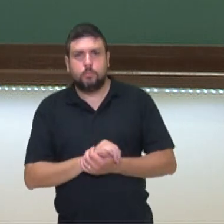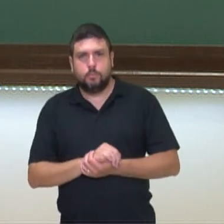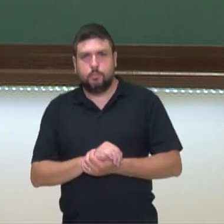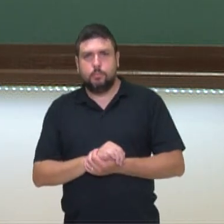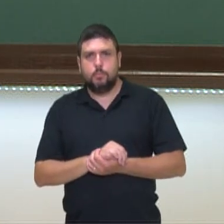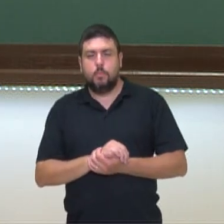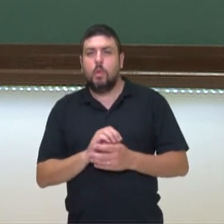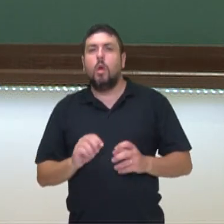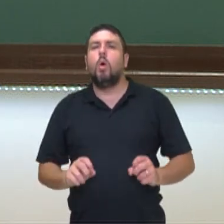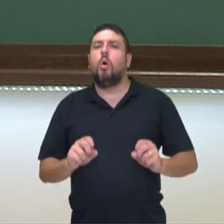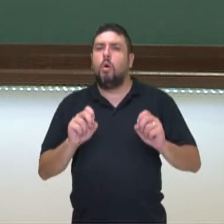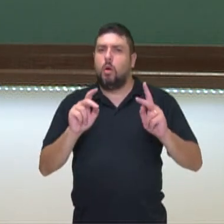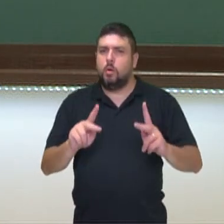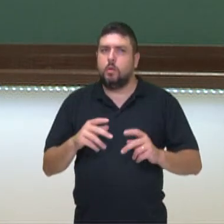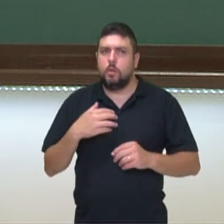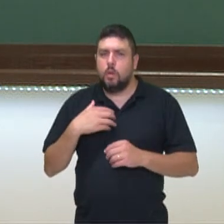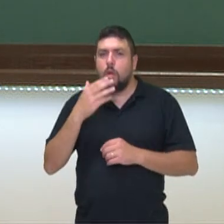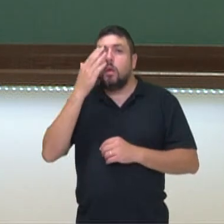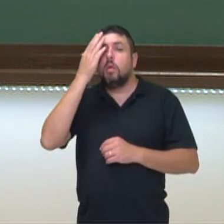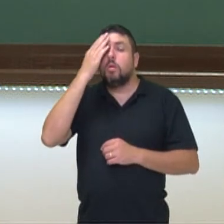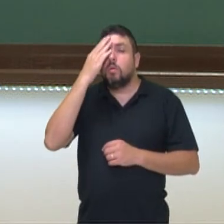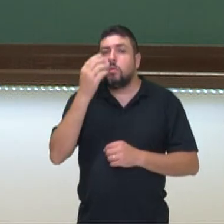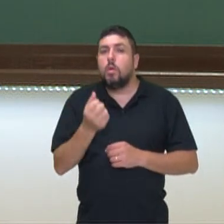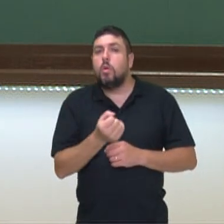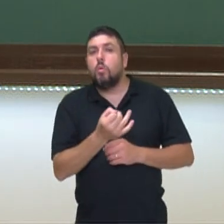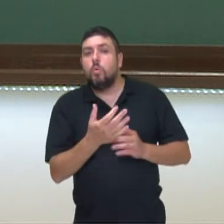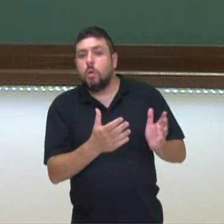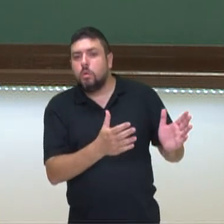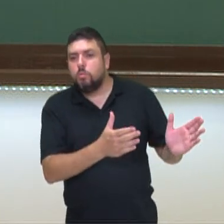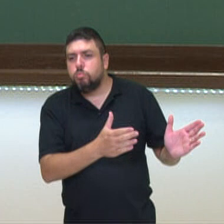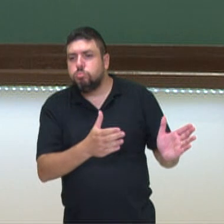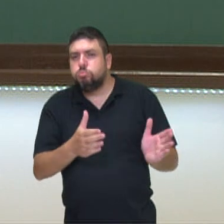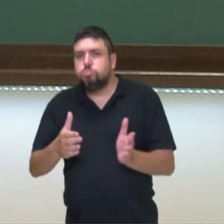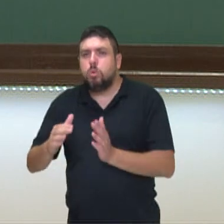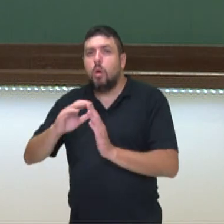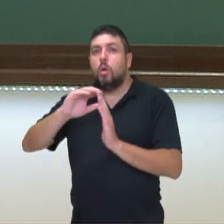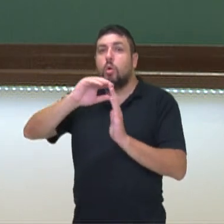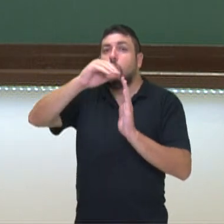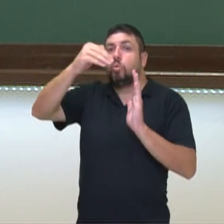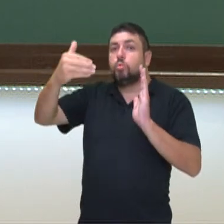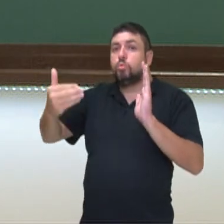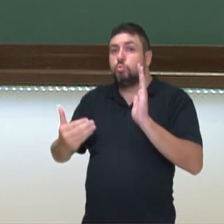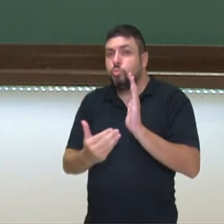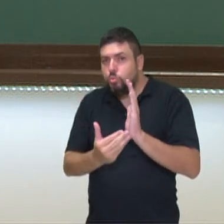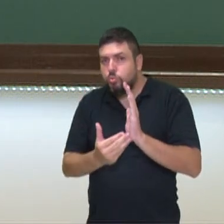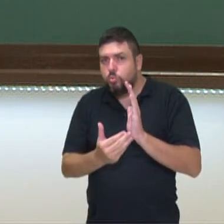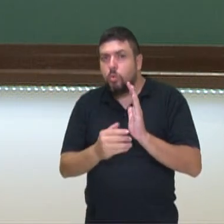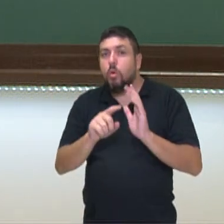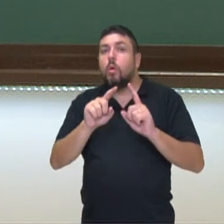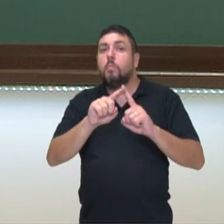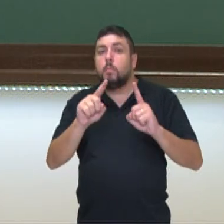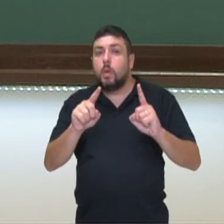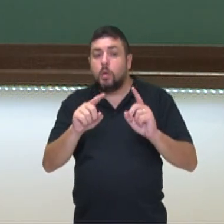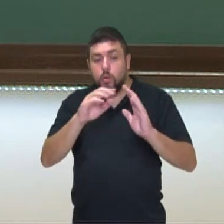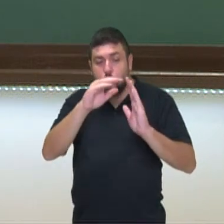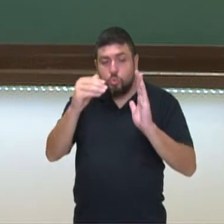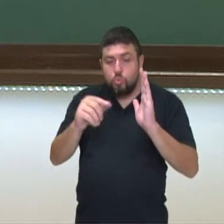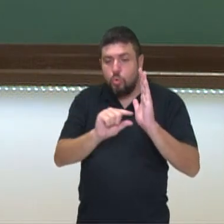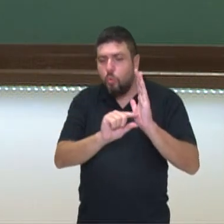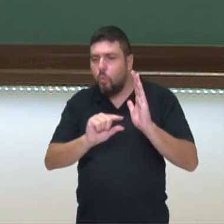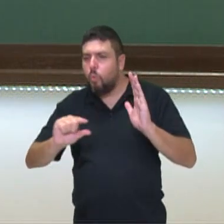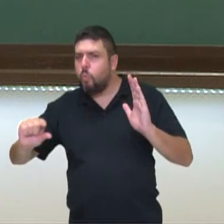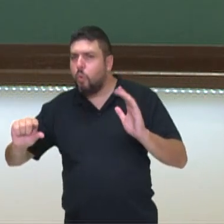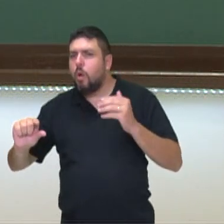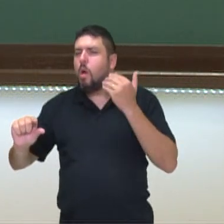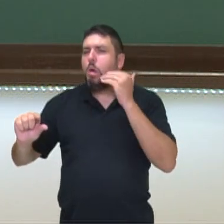sei a quantidade de peças que foram produzidas no total, mas desse total, uma parte teve defeito. E eu